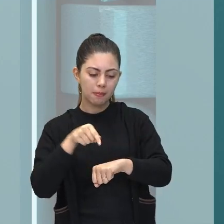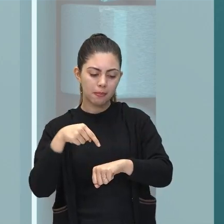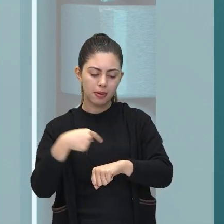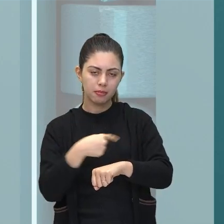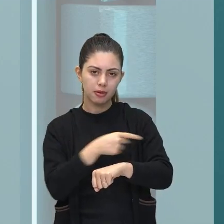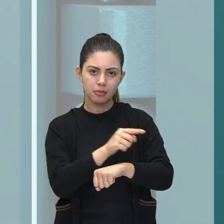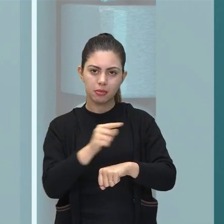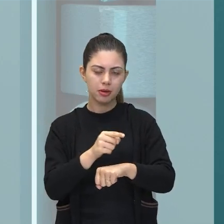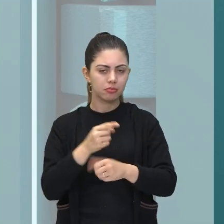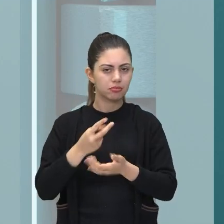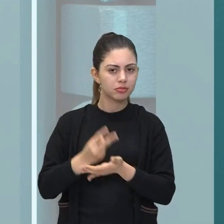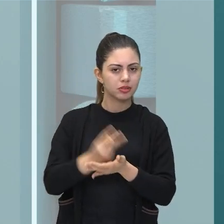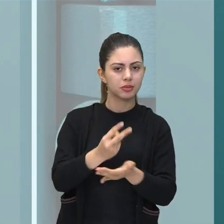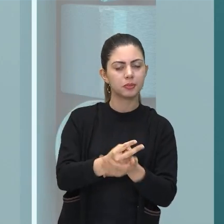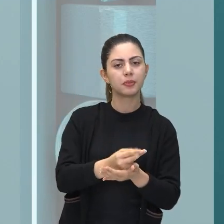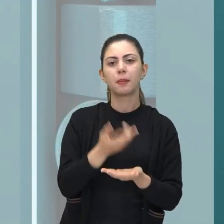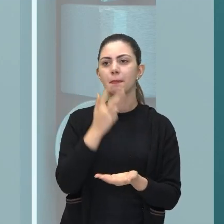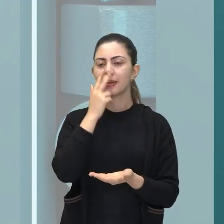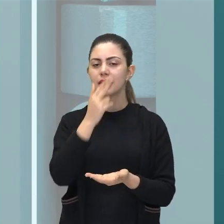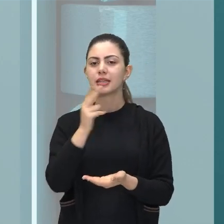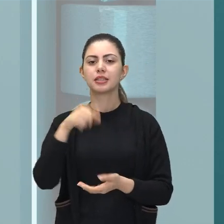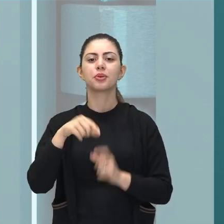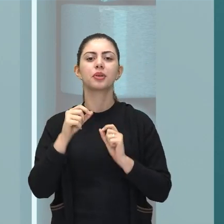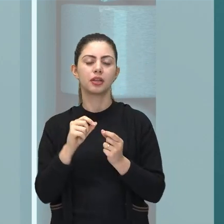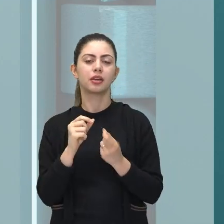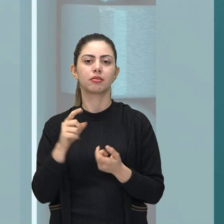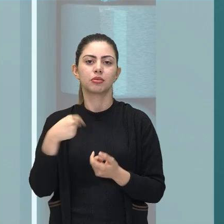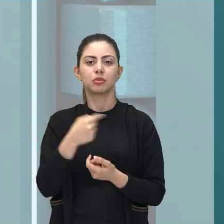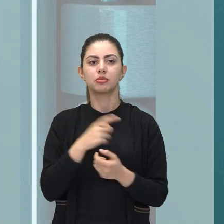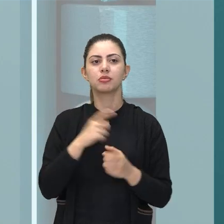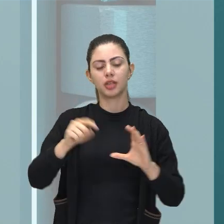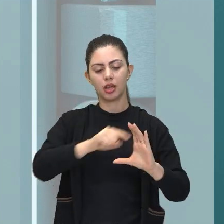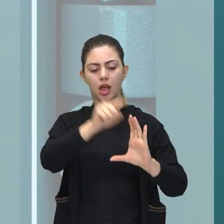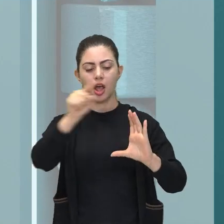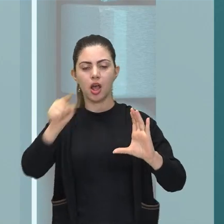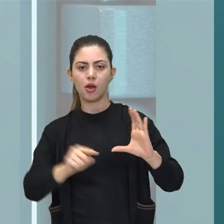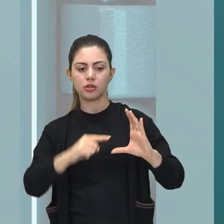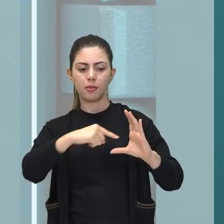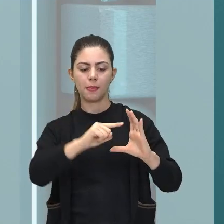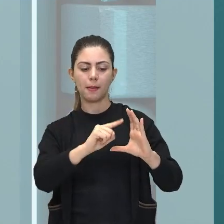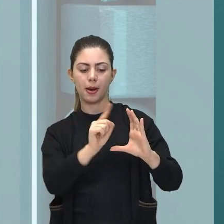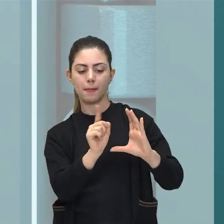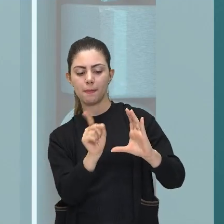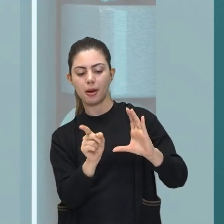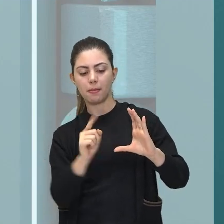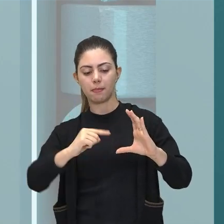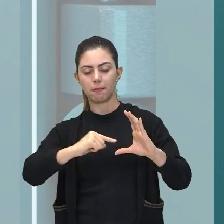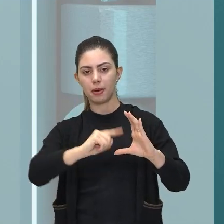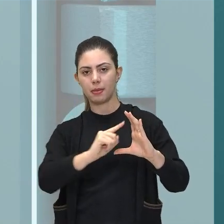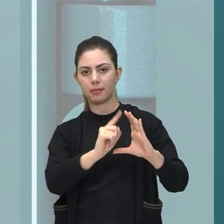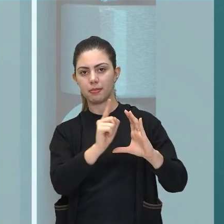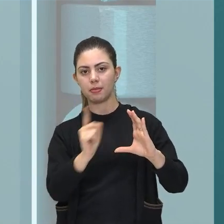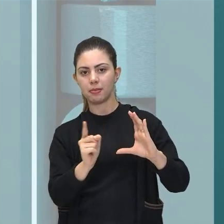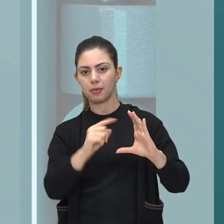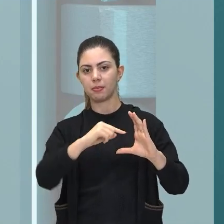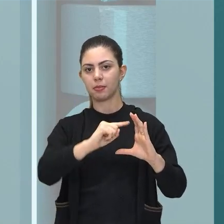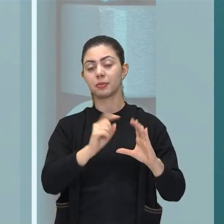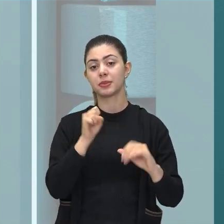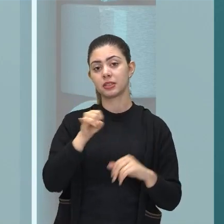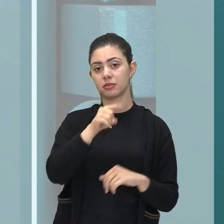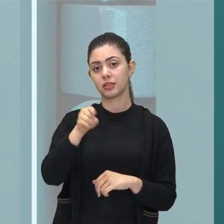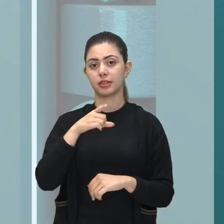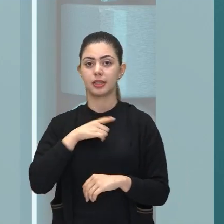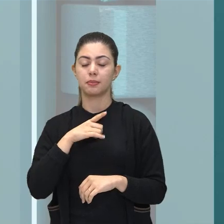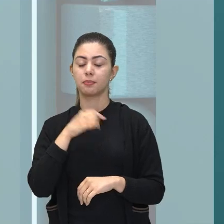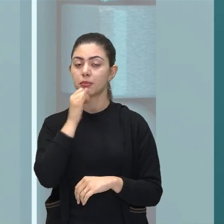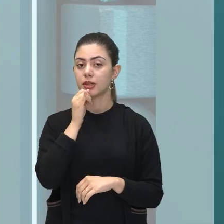todo, principalmente nos relógios analógicos. A gente perdeu um pouquinho quando foi para os relógios digitais, mas o relógio analógico, se você tem em casa, por exemplo, aqueles que